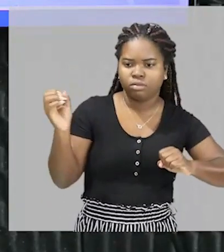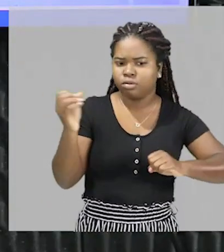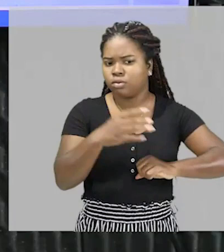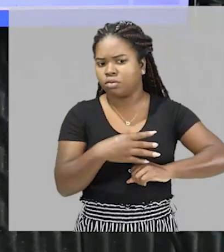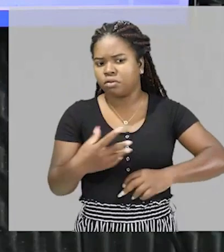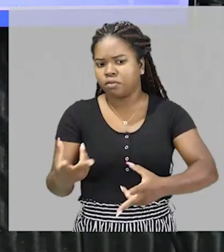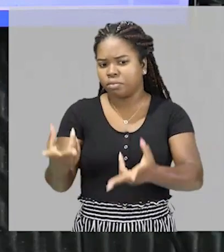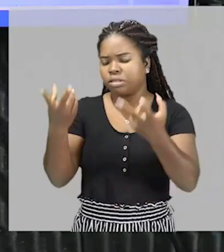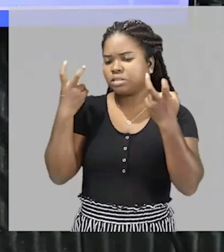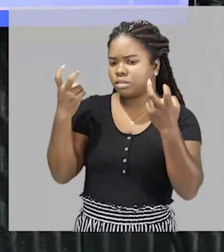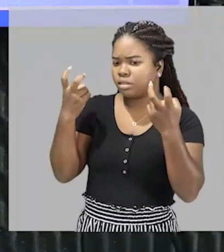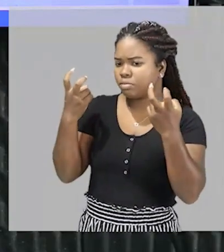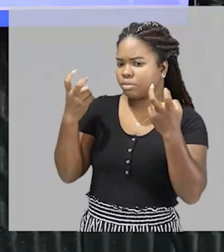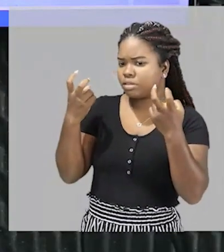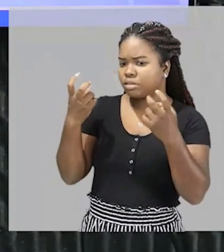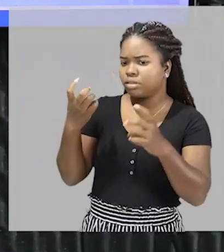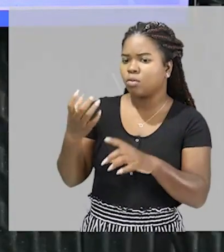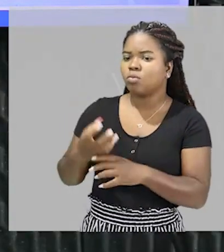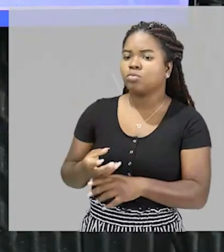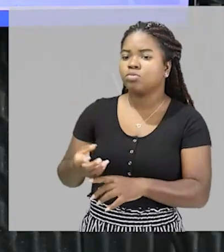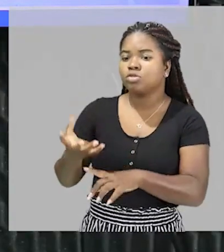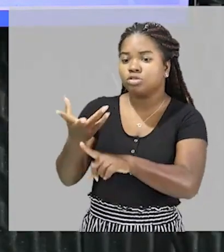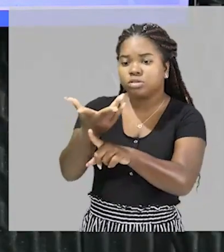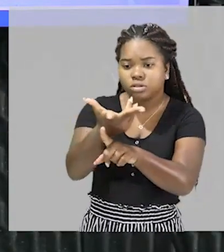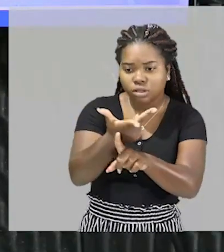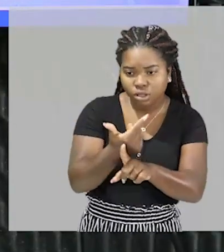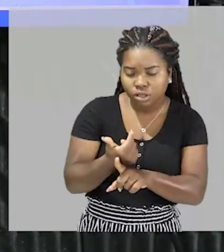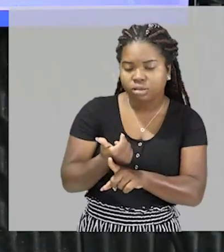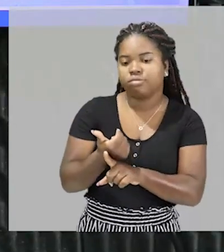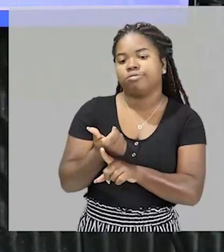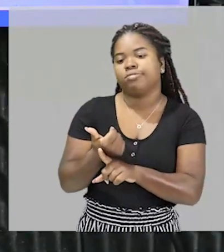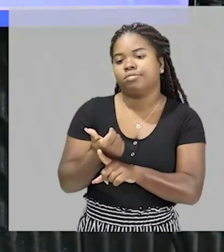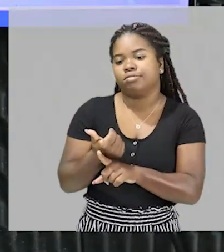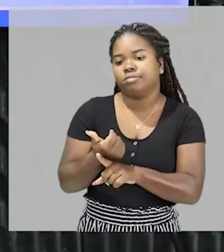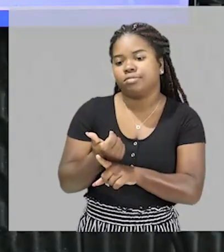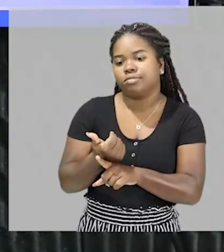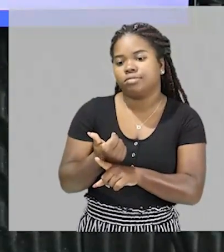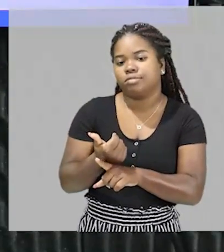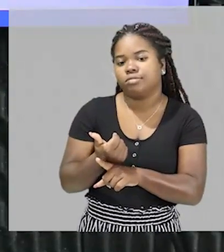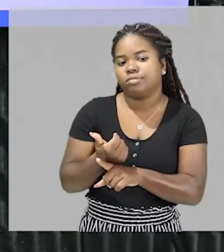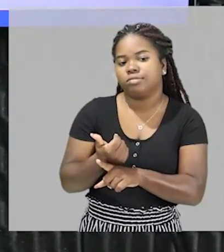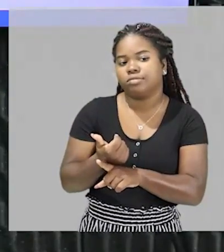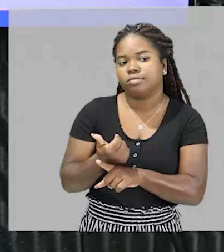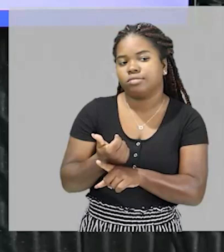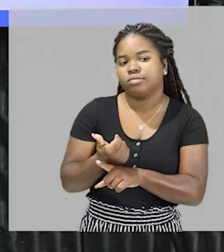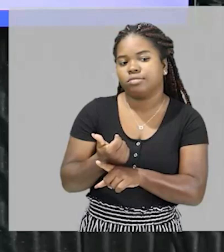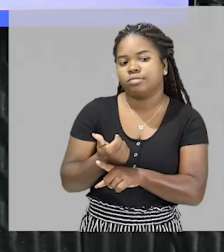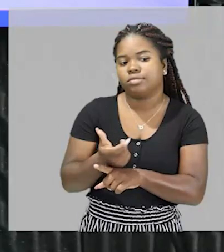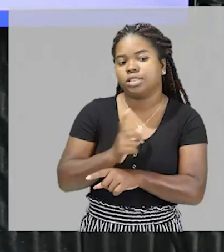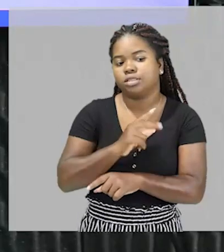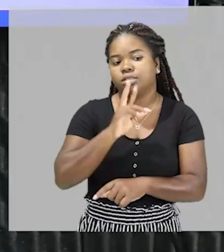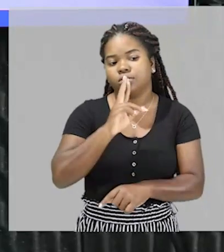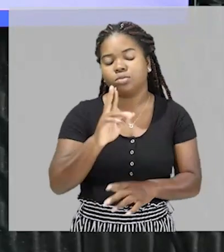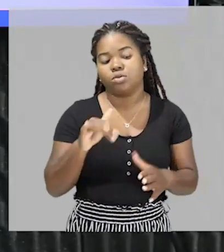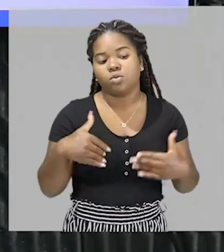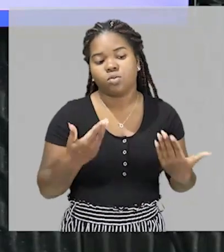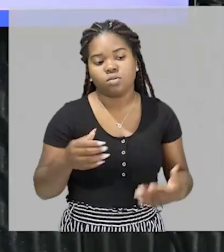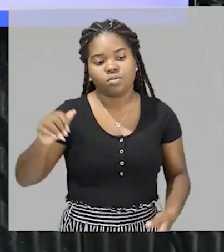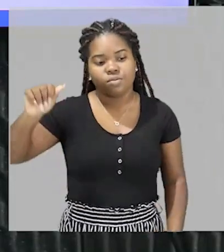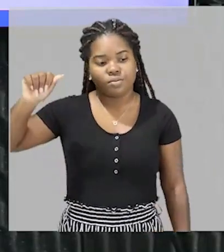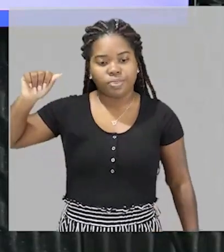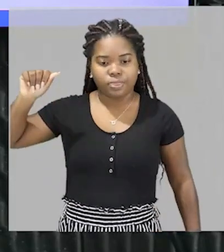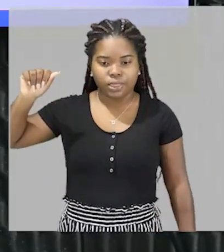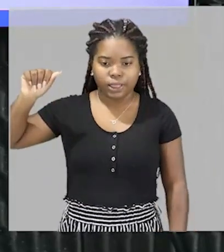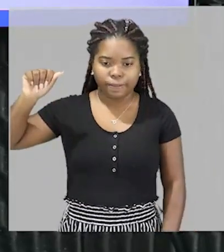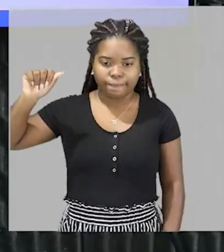nova perspectiva de arte contemporânea. Ou seja, é uma outra possibilidade artística. E aí a gente diz que há um deslocamento